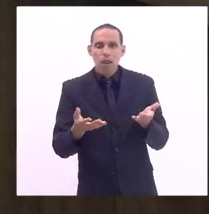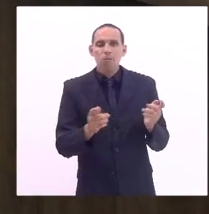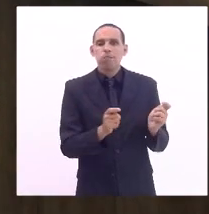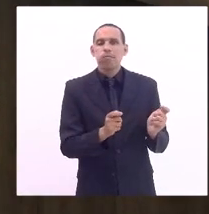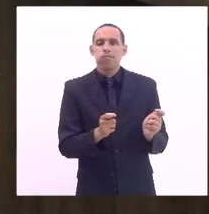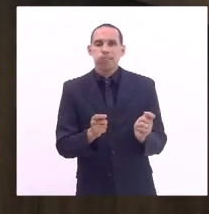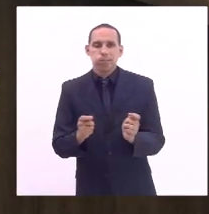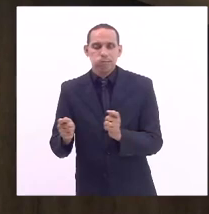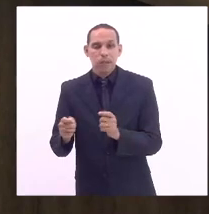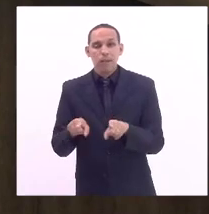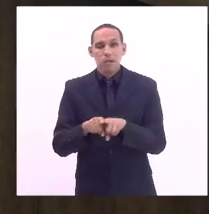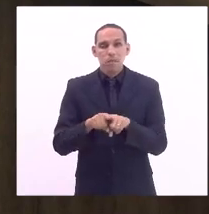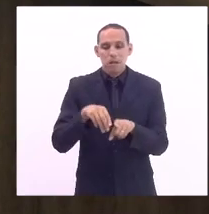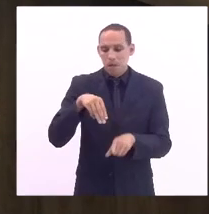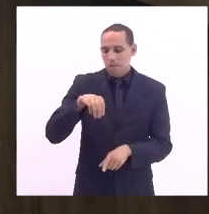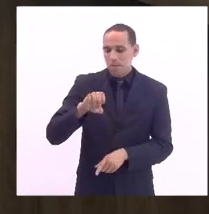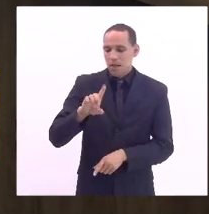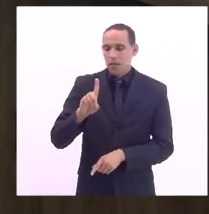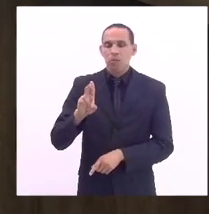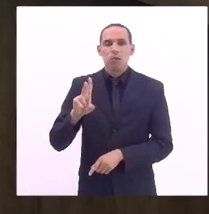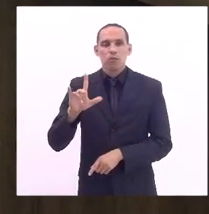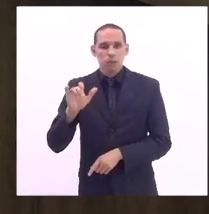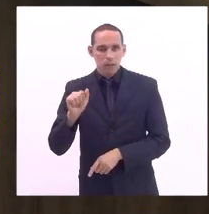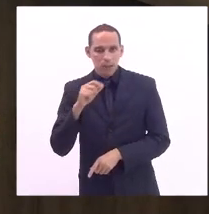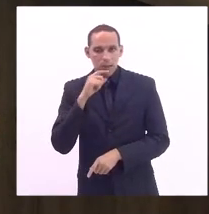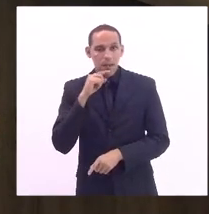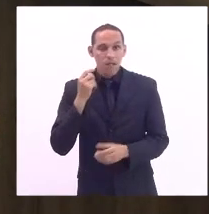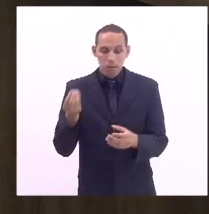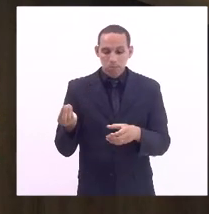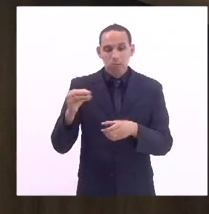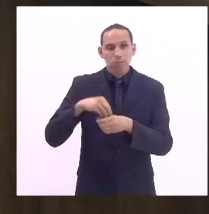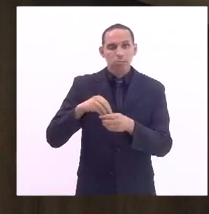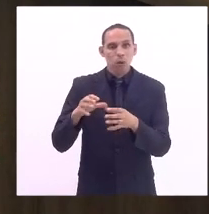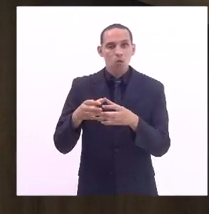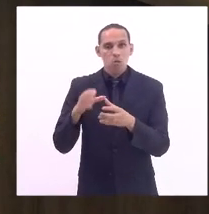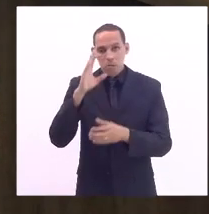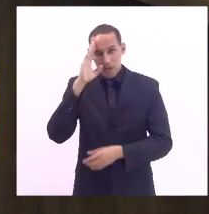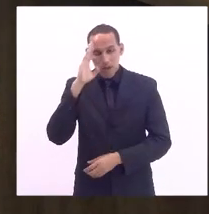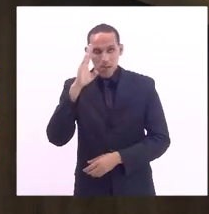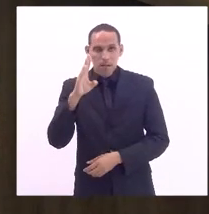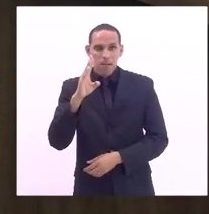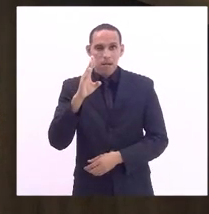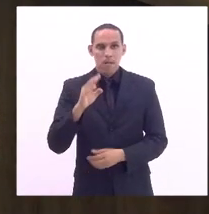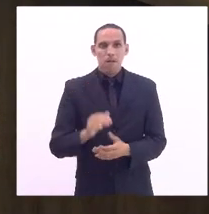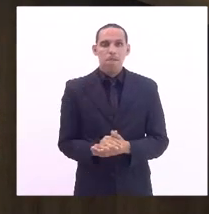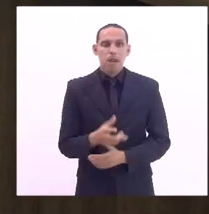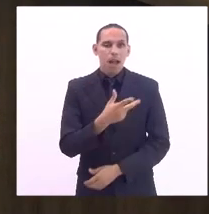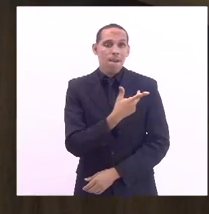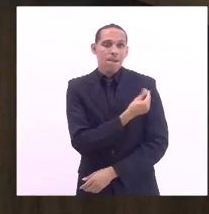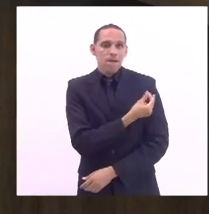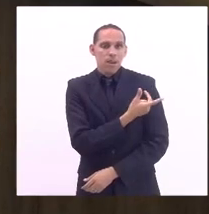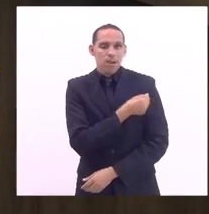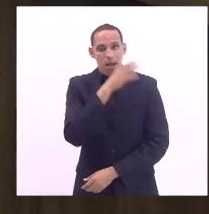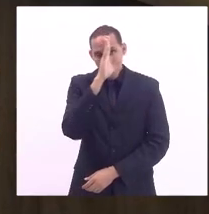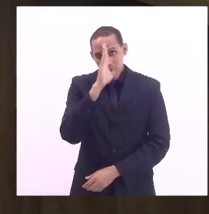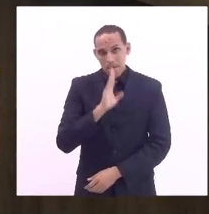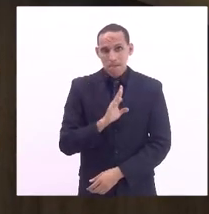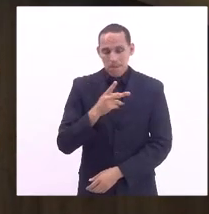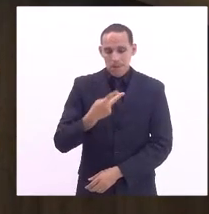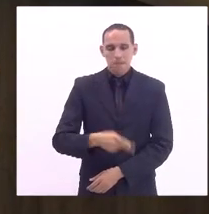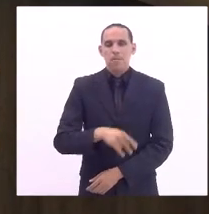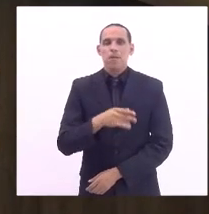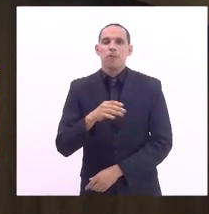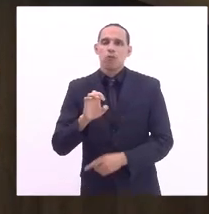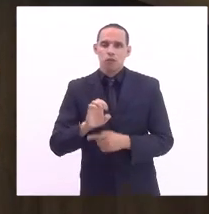e uma doações, respectivamente, sejam incluídos nos grupos prioritários de vacinação gratuita do